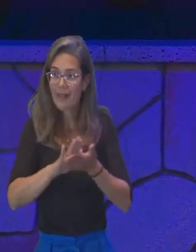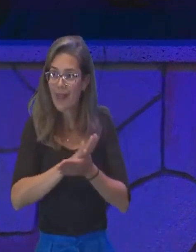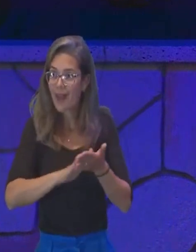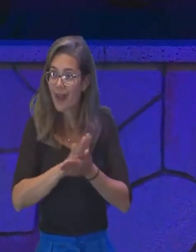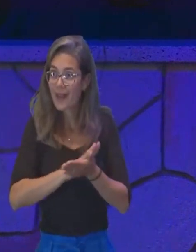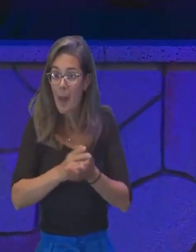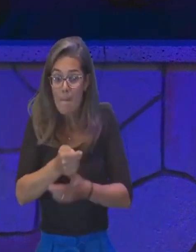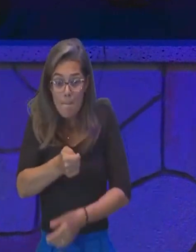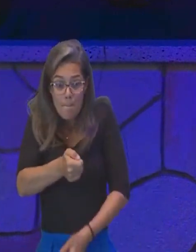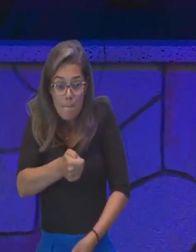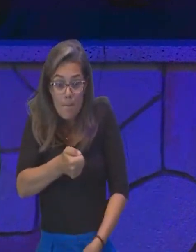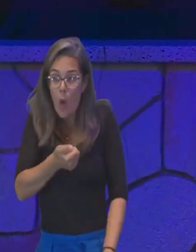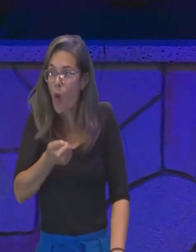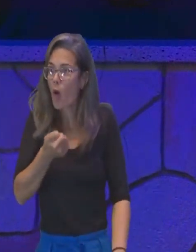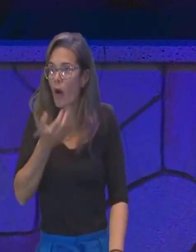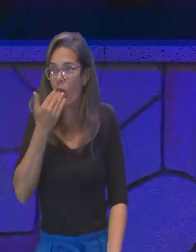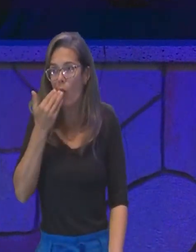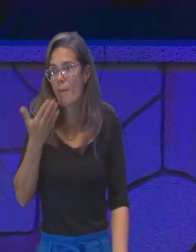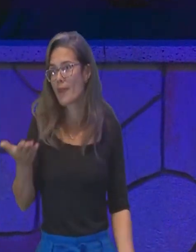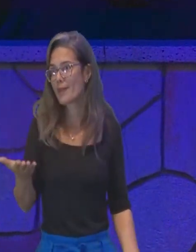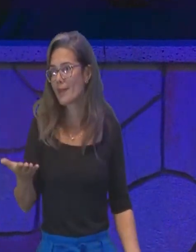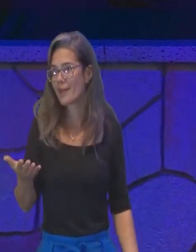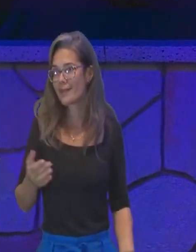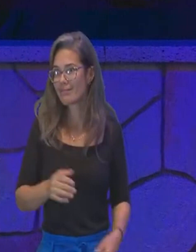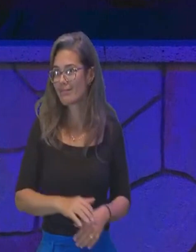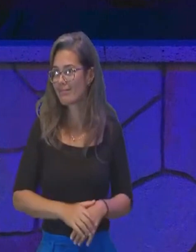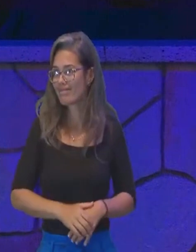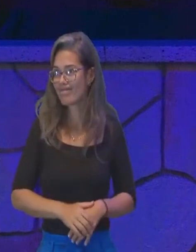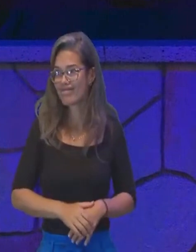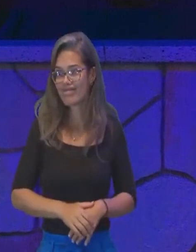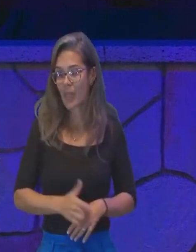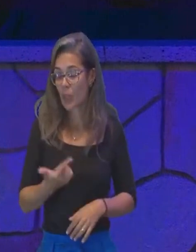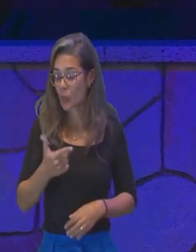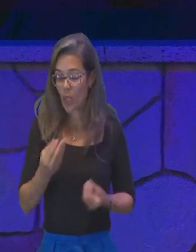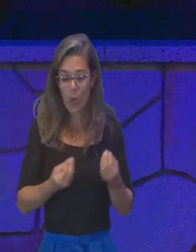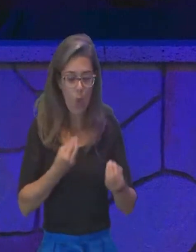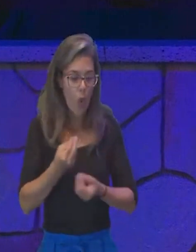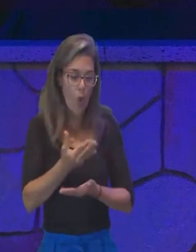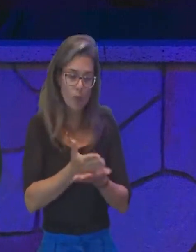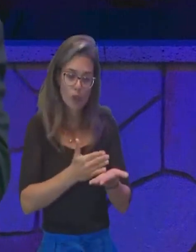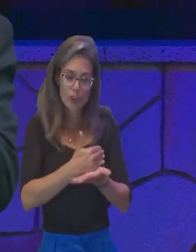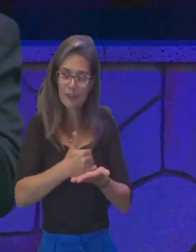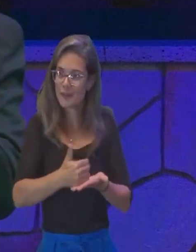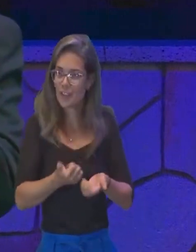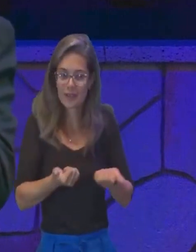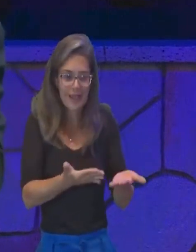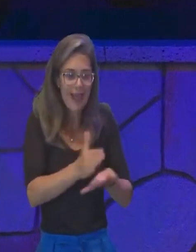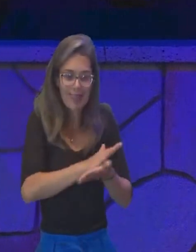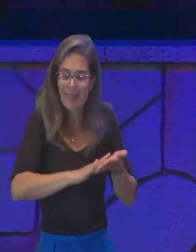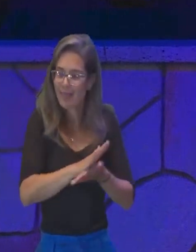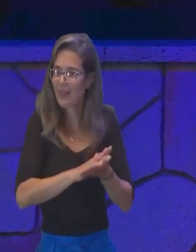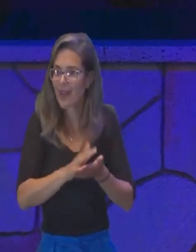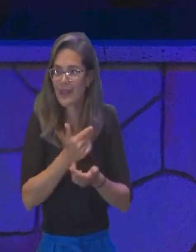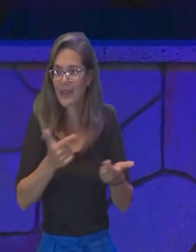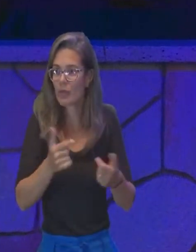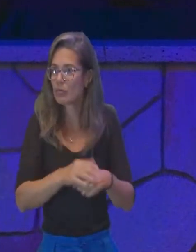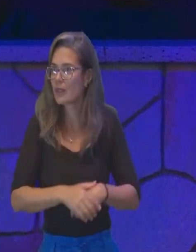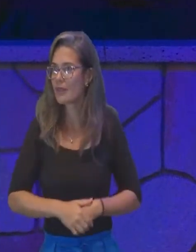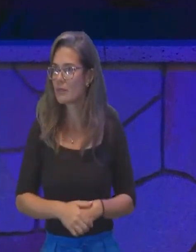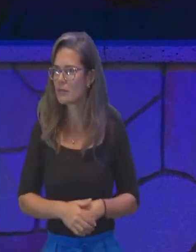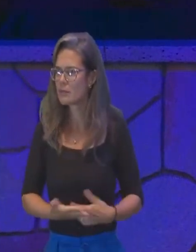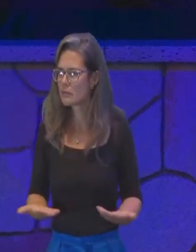último bocado de azeite. Que crise, meus irmãos! Para onde Deus mandou o seu profeta, ali não havia